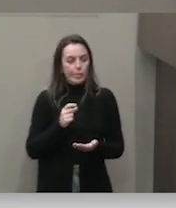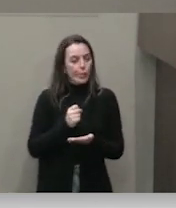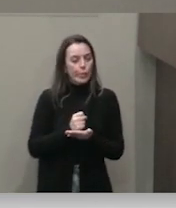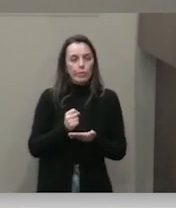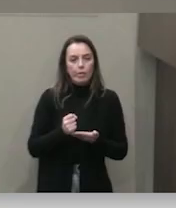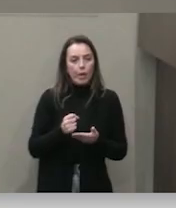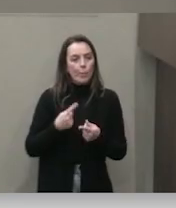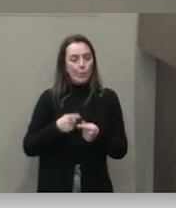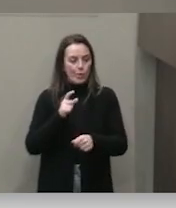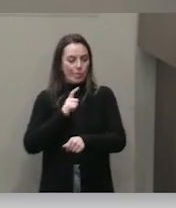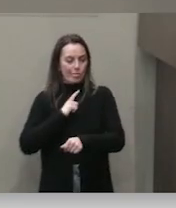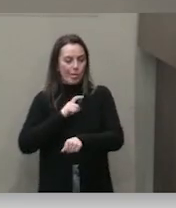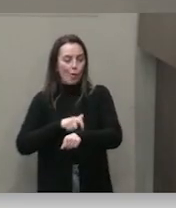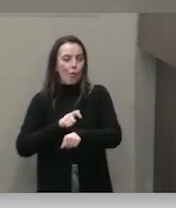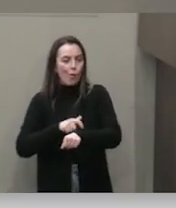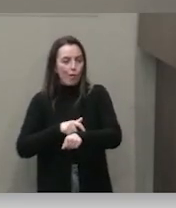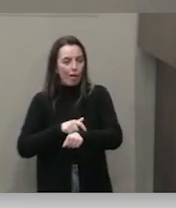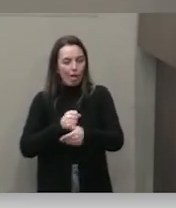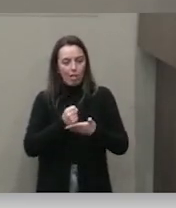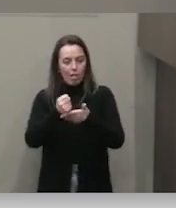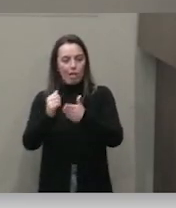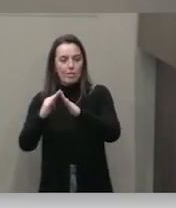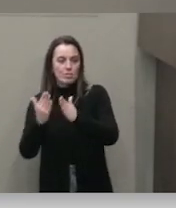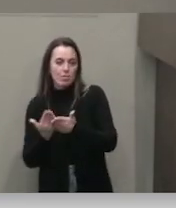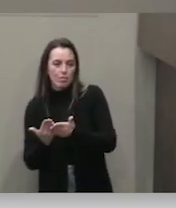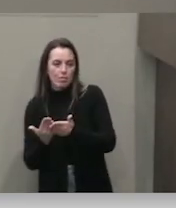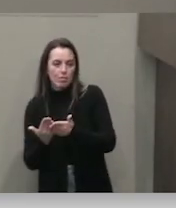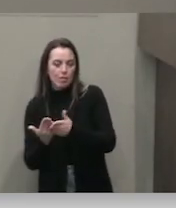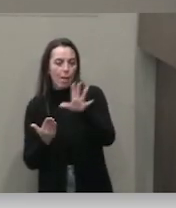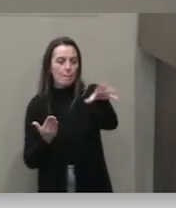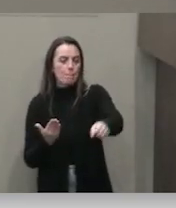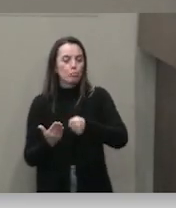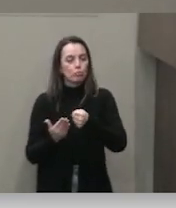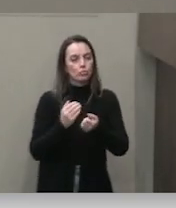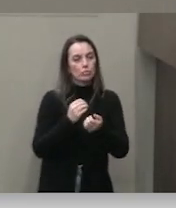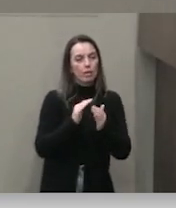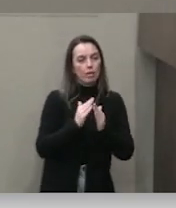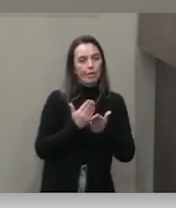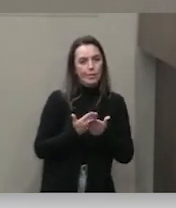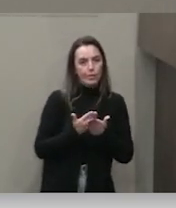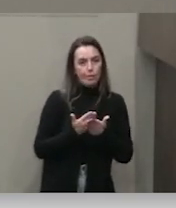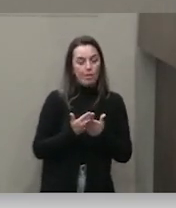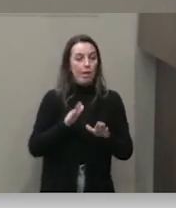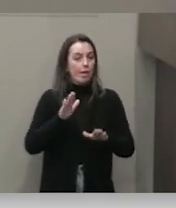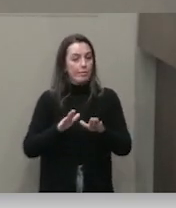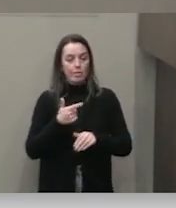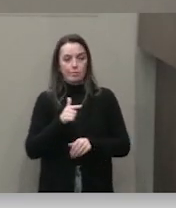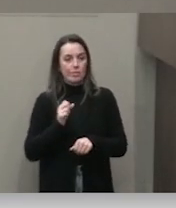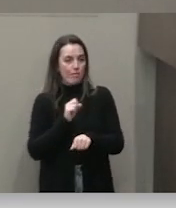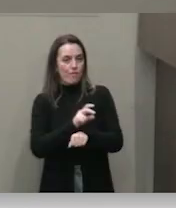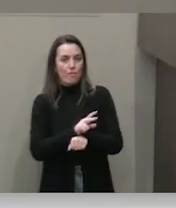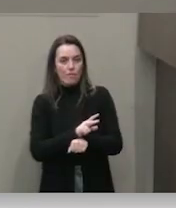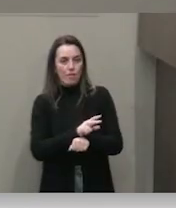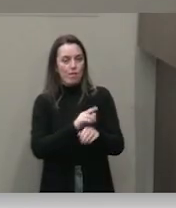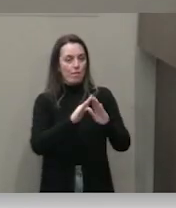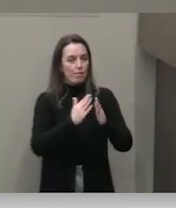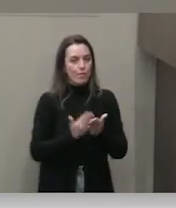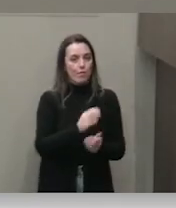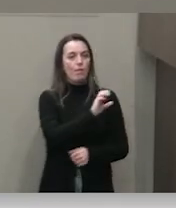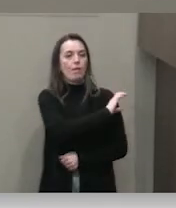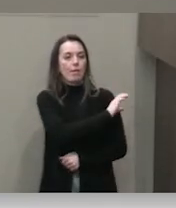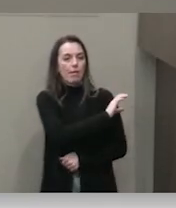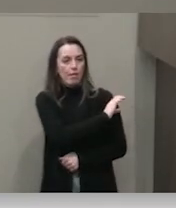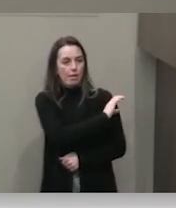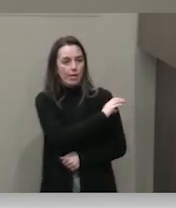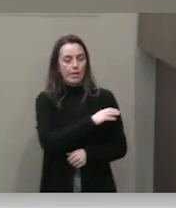escola. Quantas mães me pedem uma vaga, me dá uma força para dar uma vaga numa creche, num colégio, e não se tem a vaga,